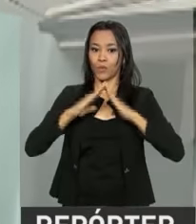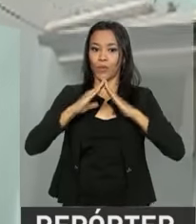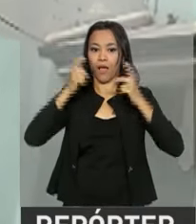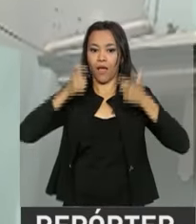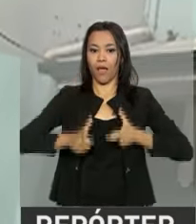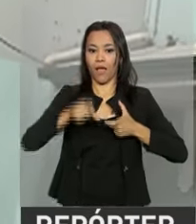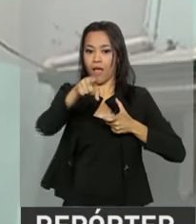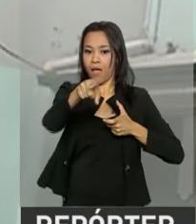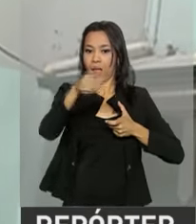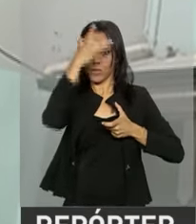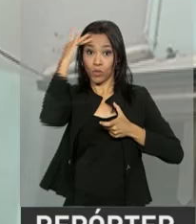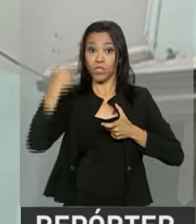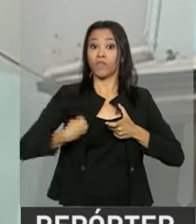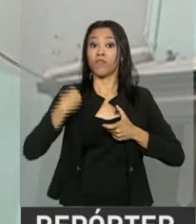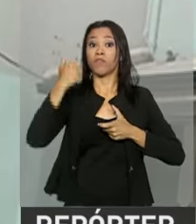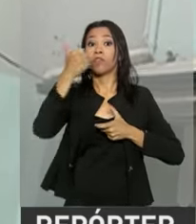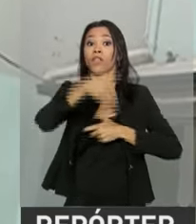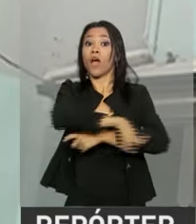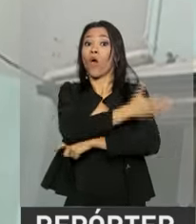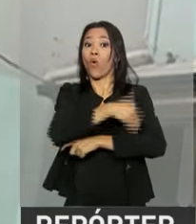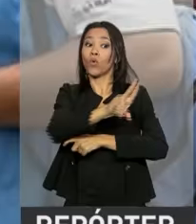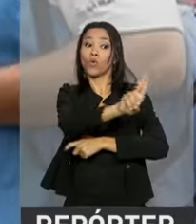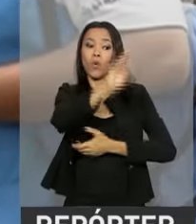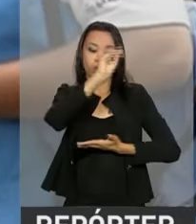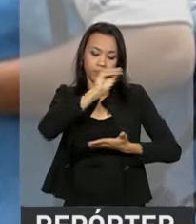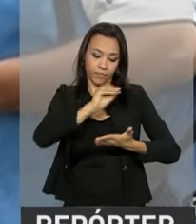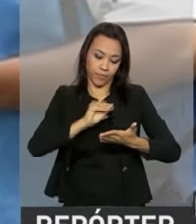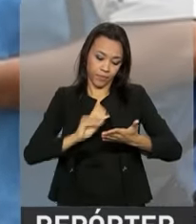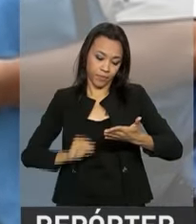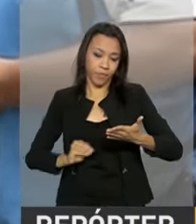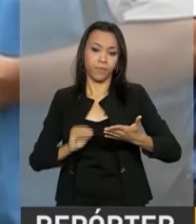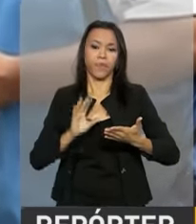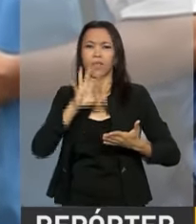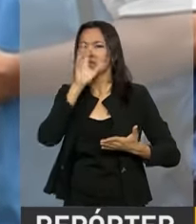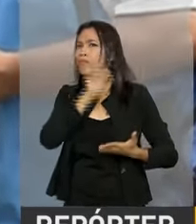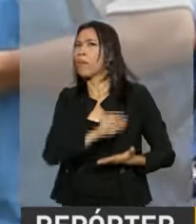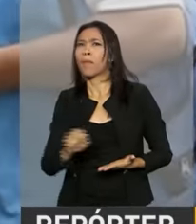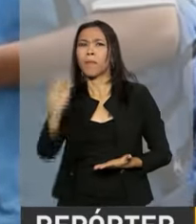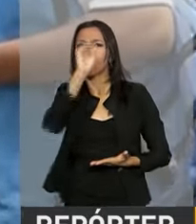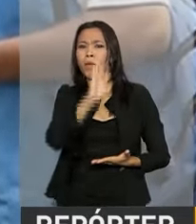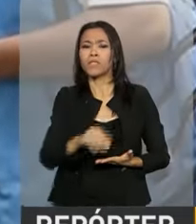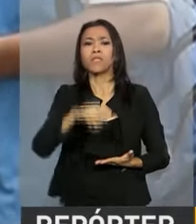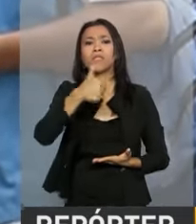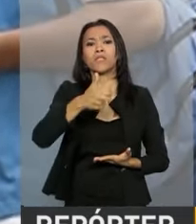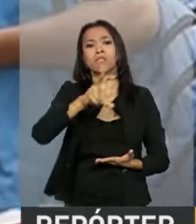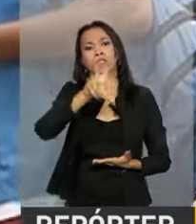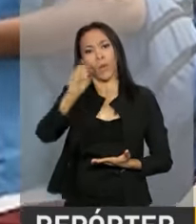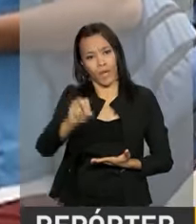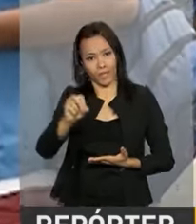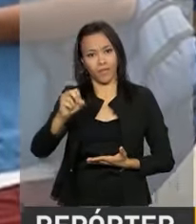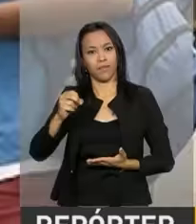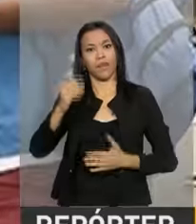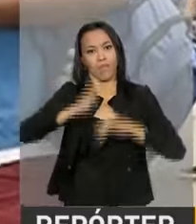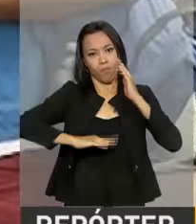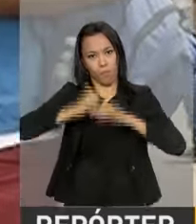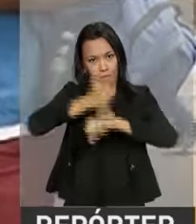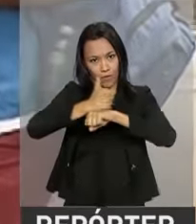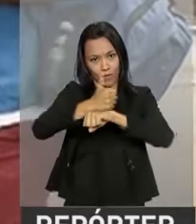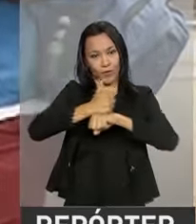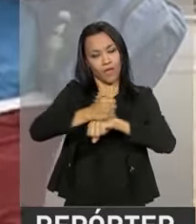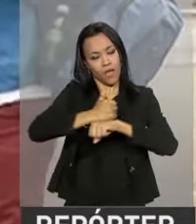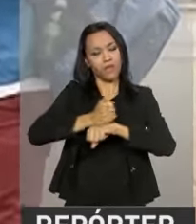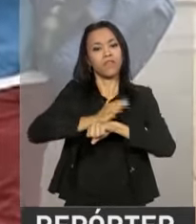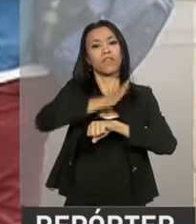onde as pessoas em situação de rua são cadastradas. Em todo o país são 150 equipes do consultório na rua que fazem